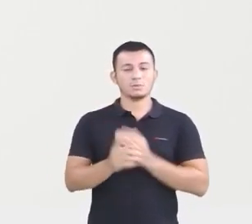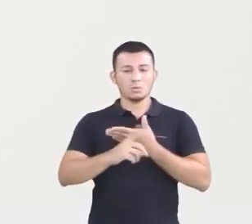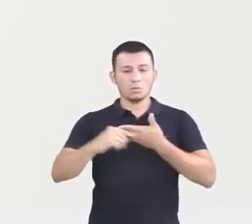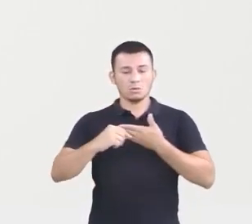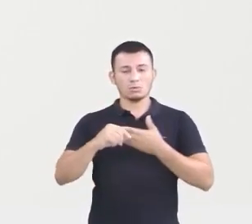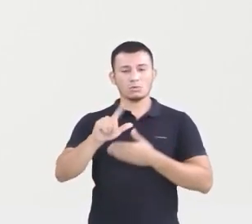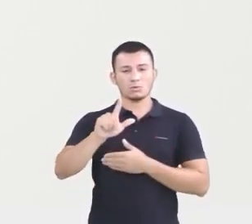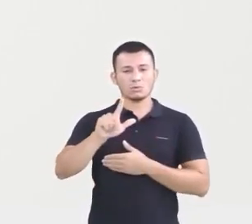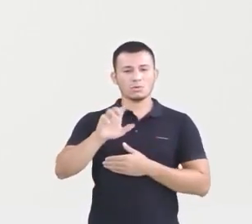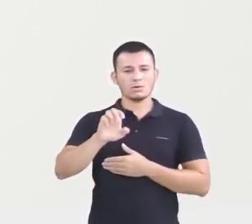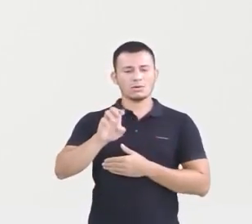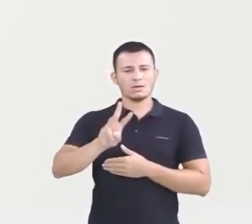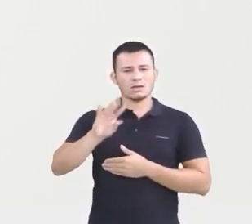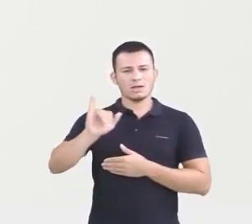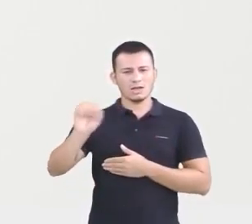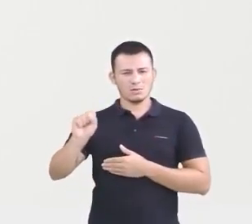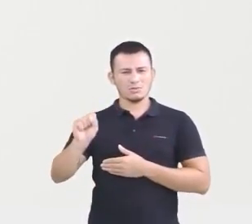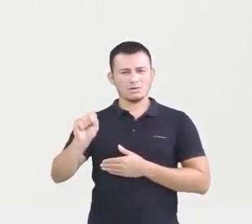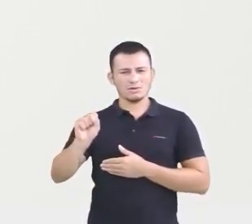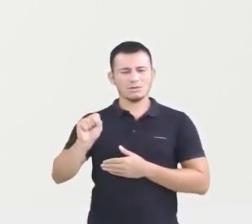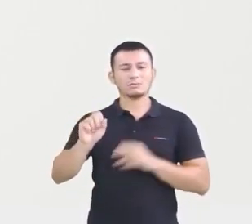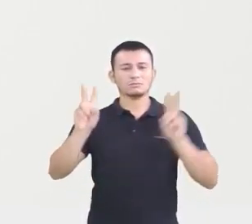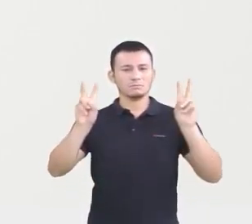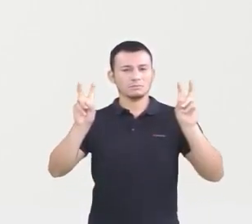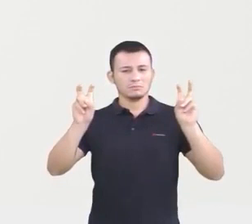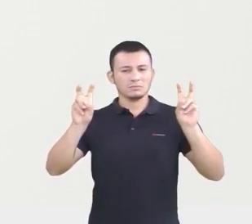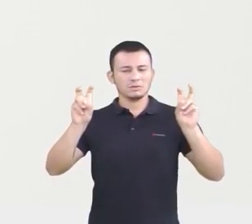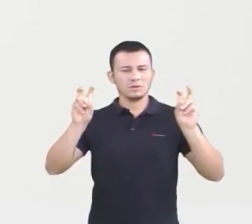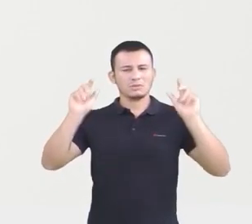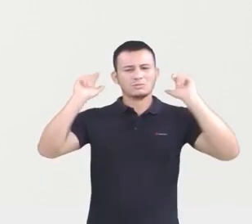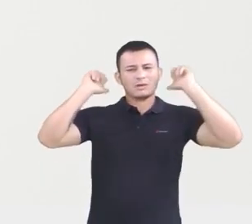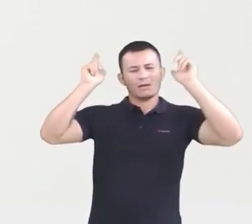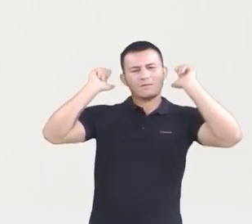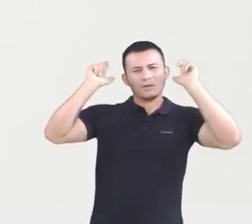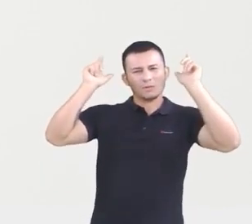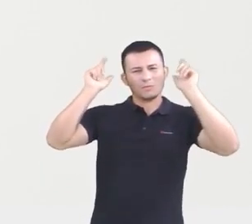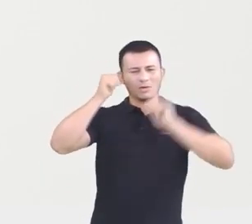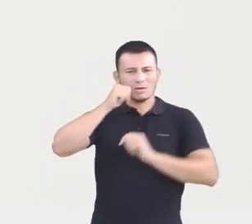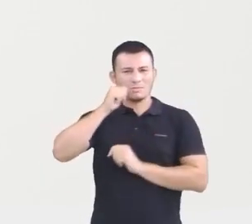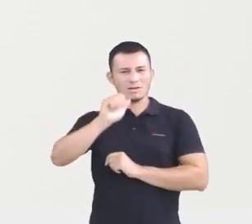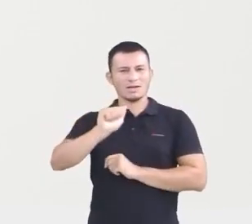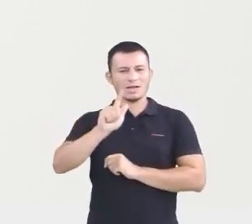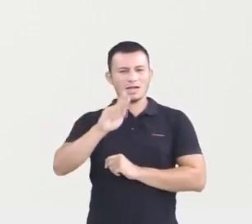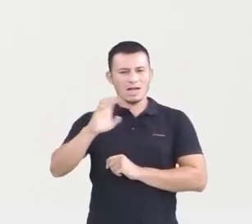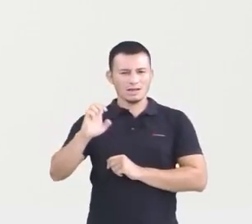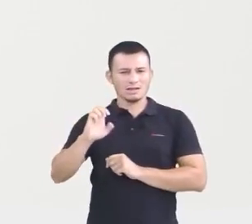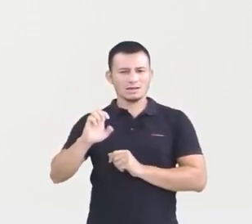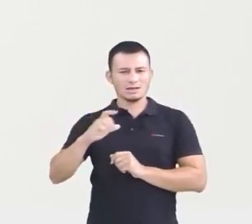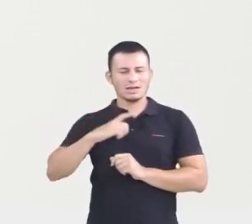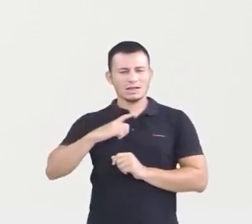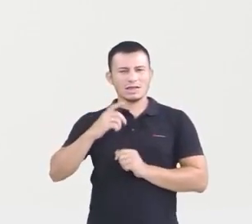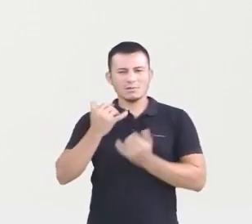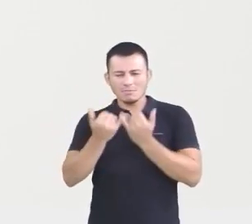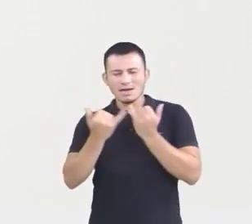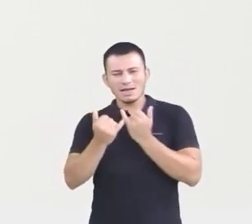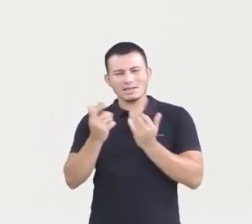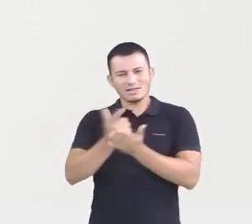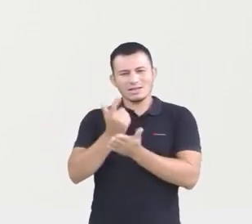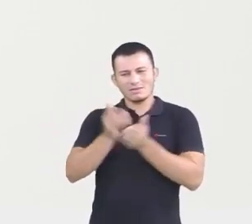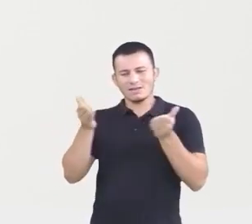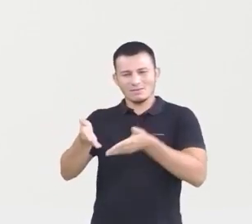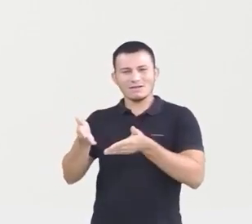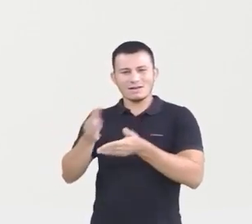Maravilhas. É um livro aparentemente infantil, mas que abre uma série de discussões sobre os mais diversos